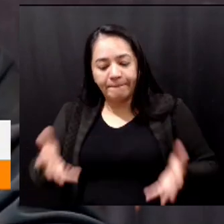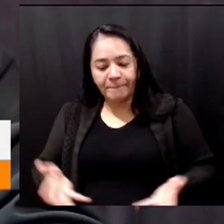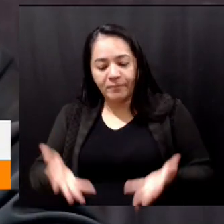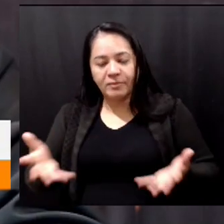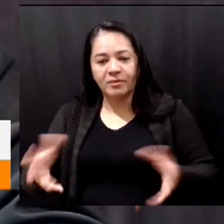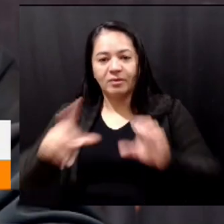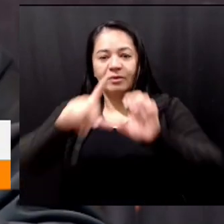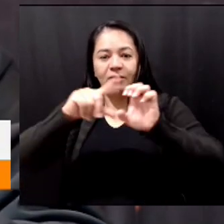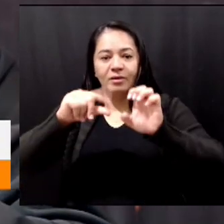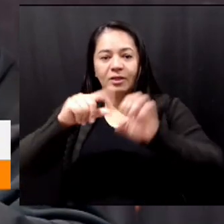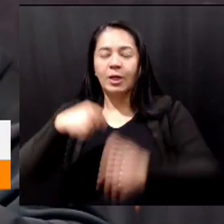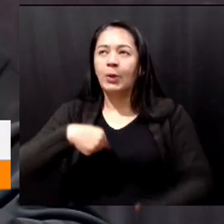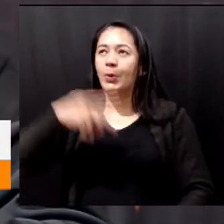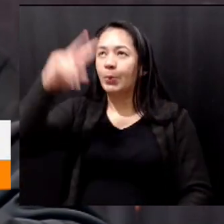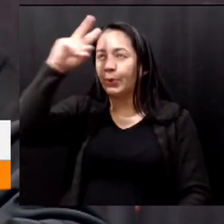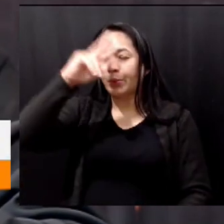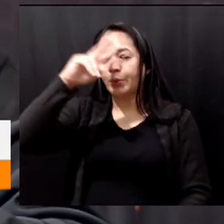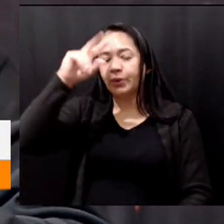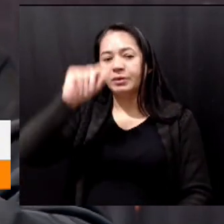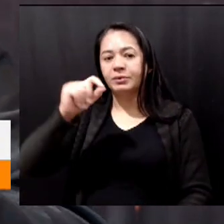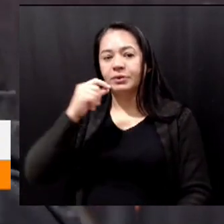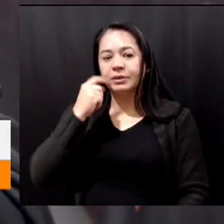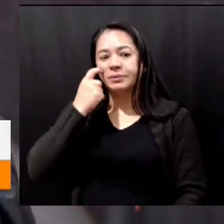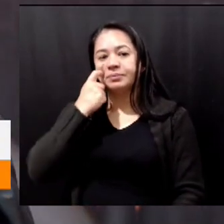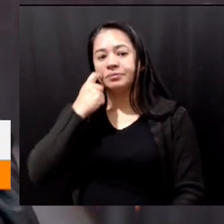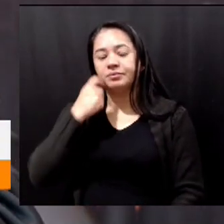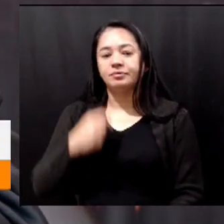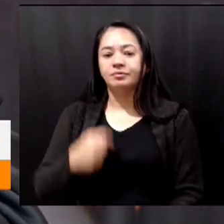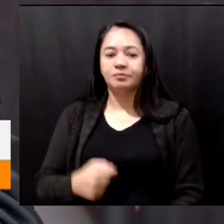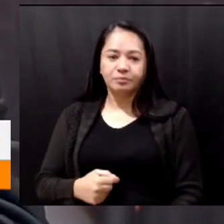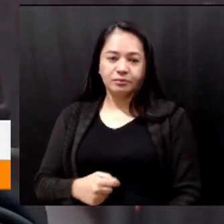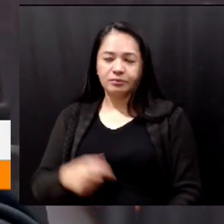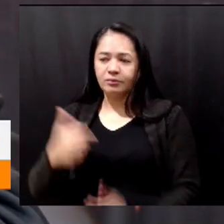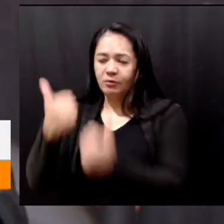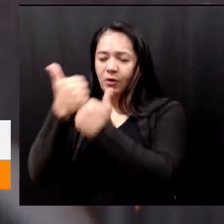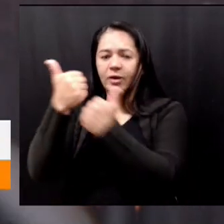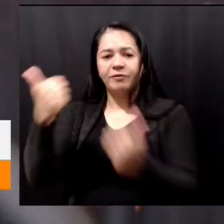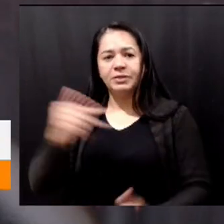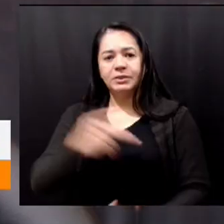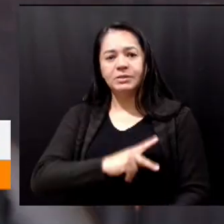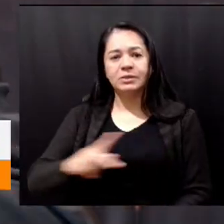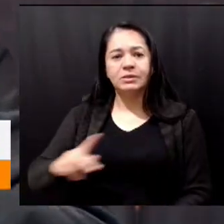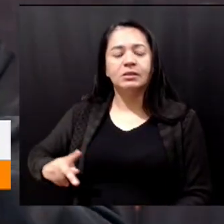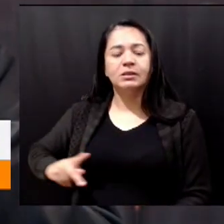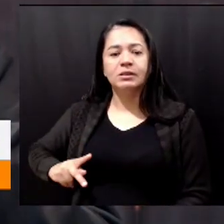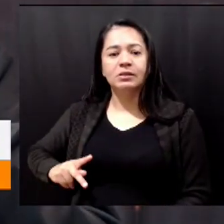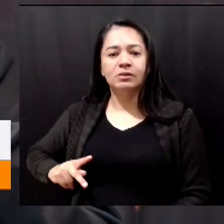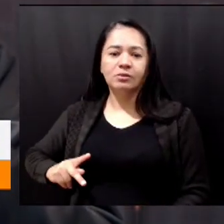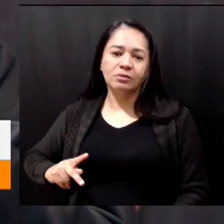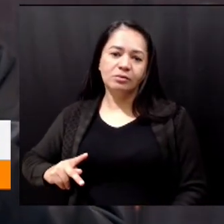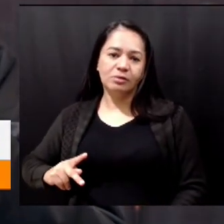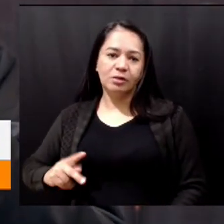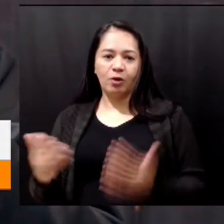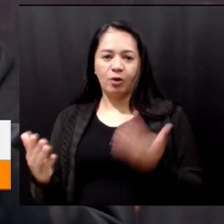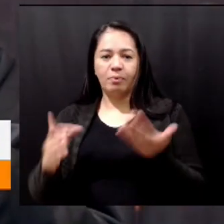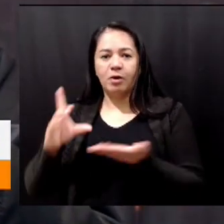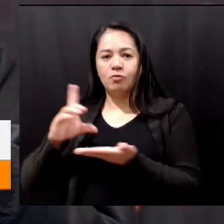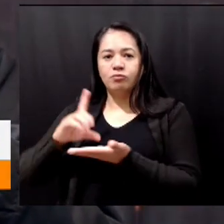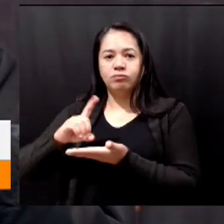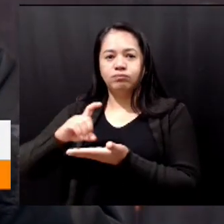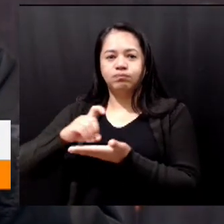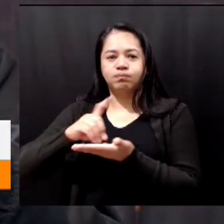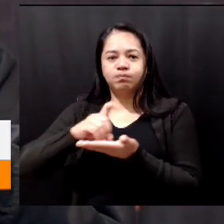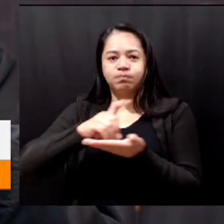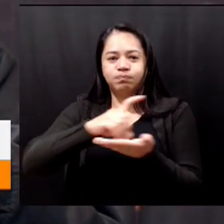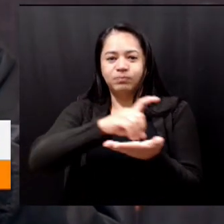fui vice-presidente da Campinas Tech, eu era, assim, como o dinossauro era precursor do Edu, a gente falava